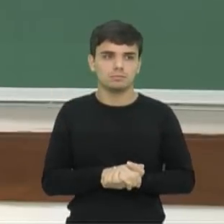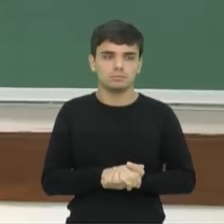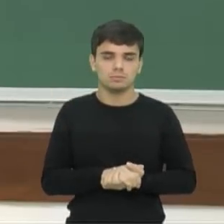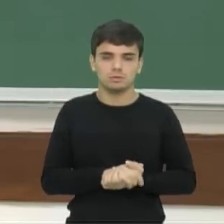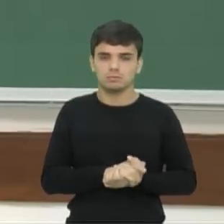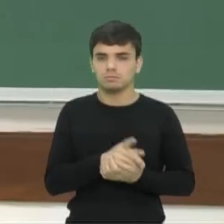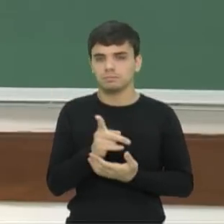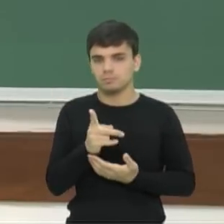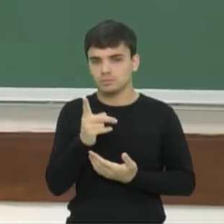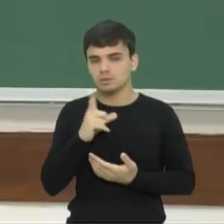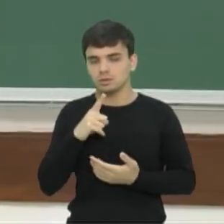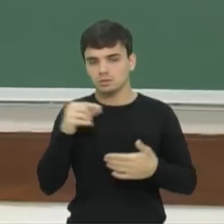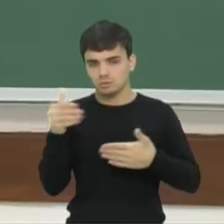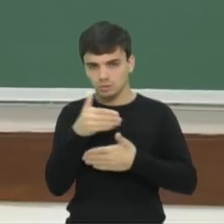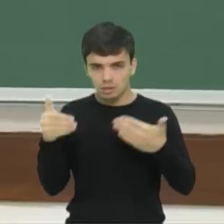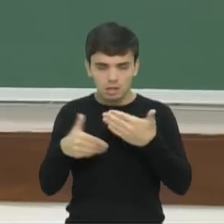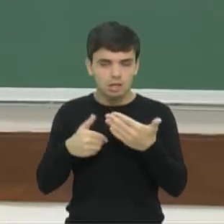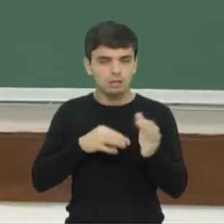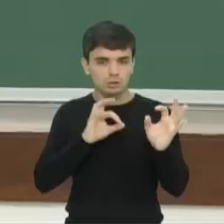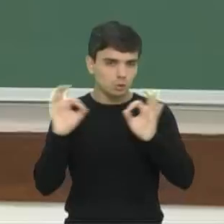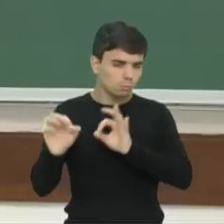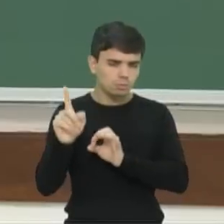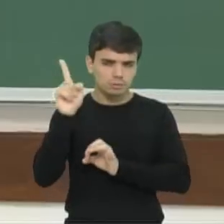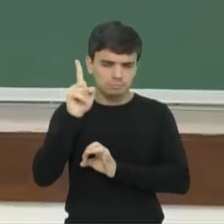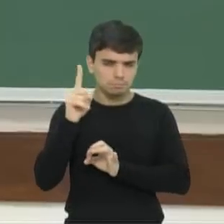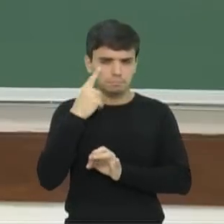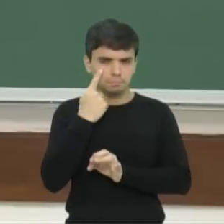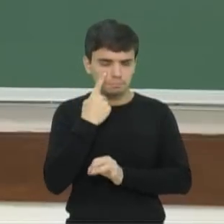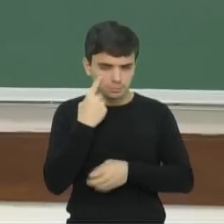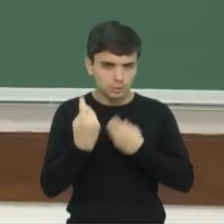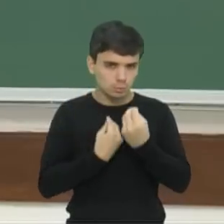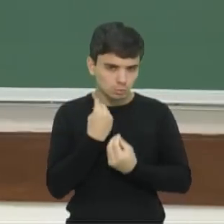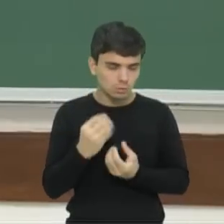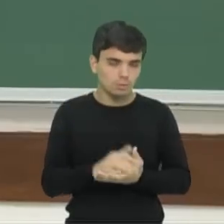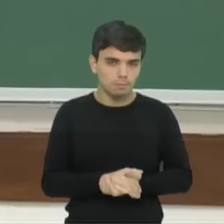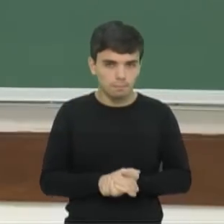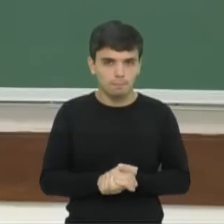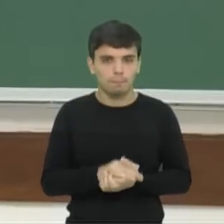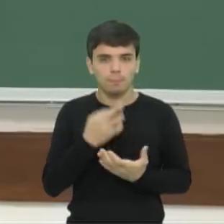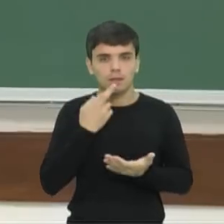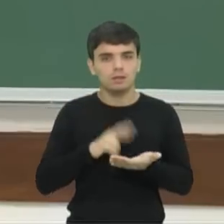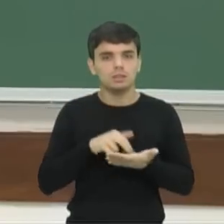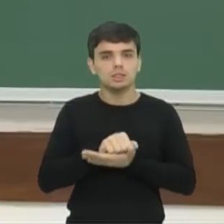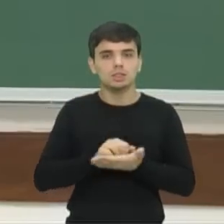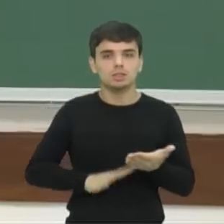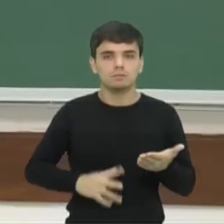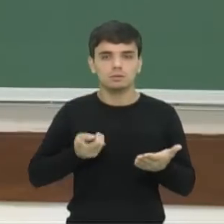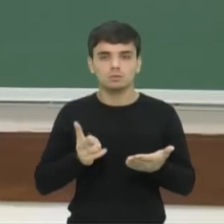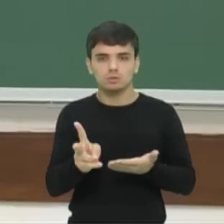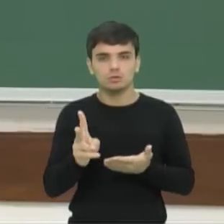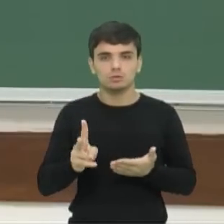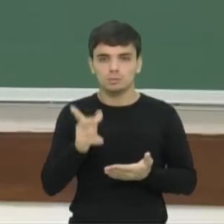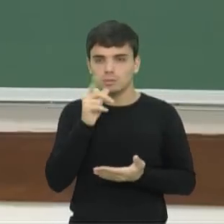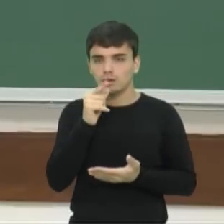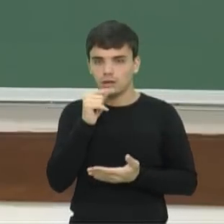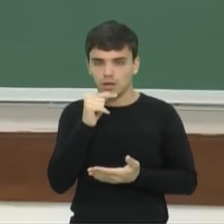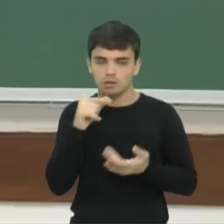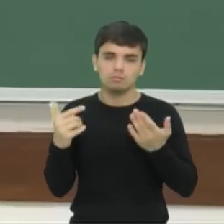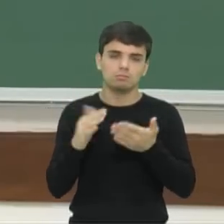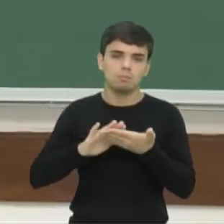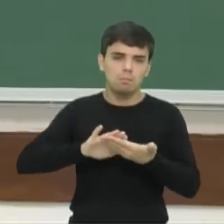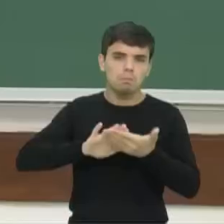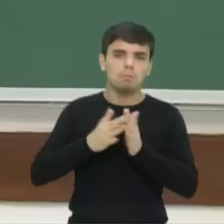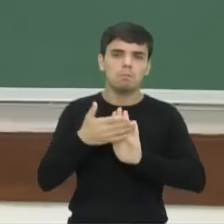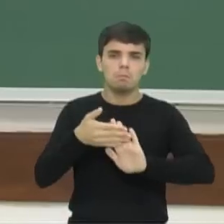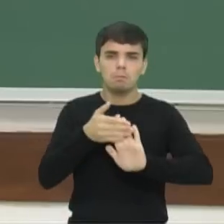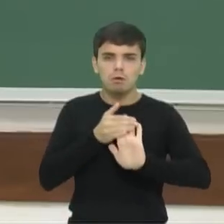nos slides, então acompanha ali. Segue as dicas ali para vocês, realiza atividades, mantenha-se hidratado, movimento faz se necessário e tudo